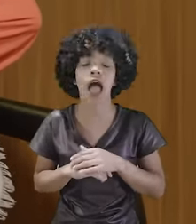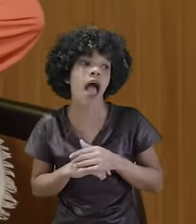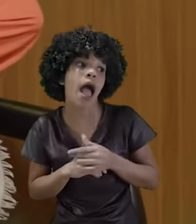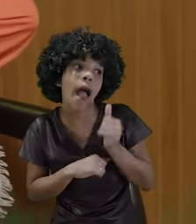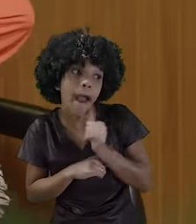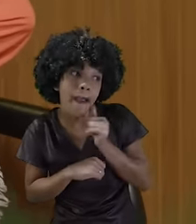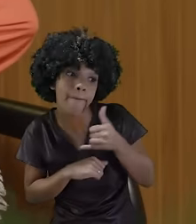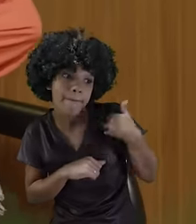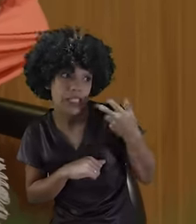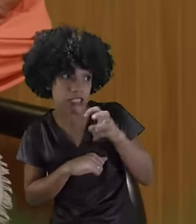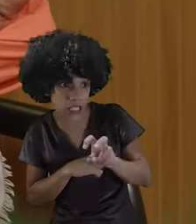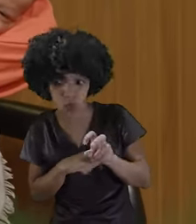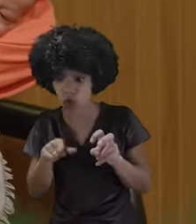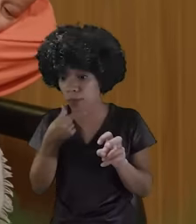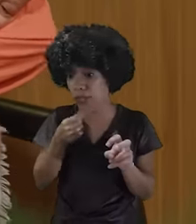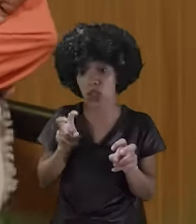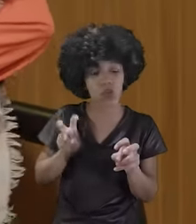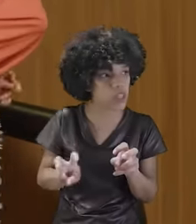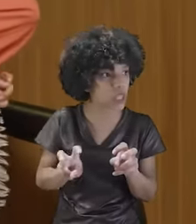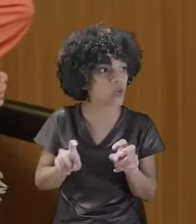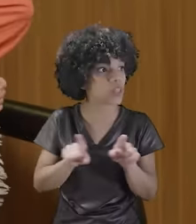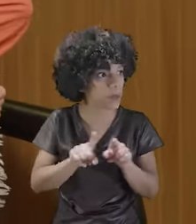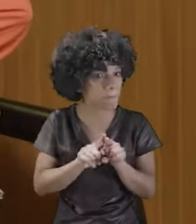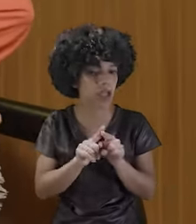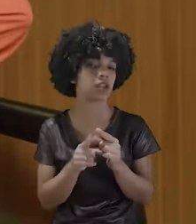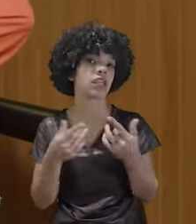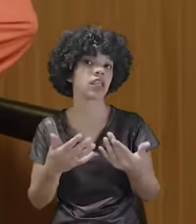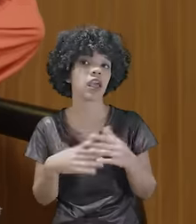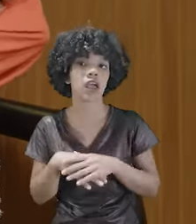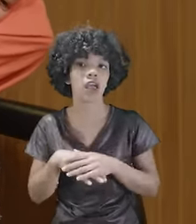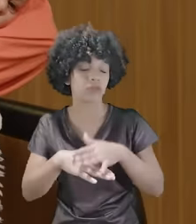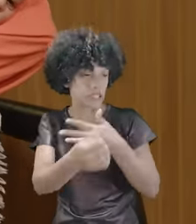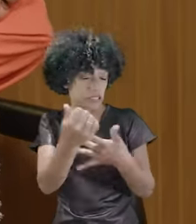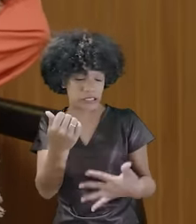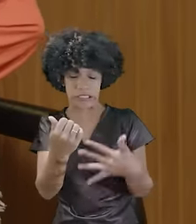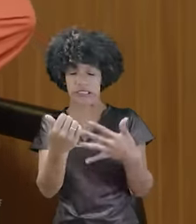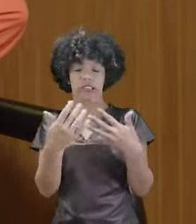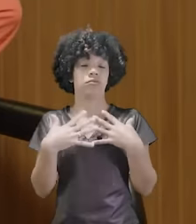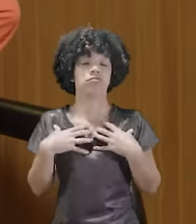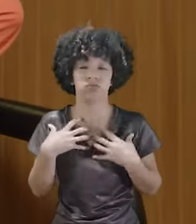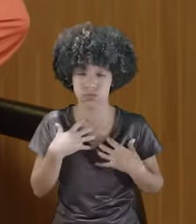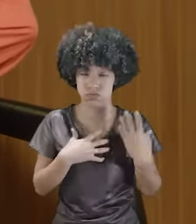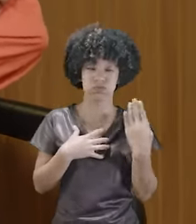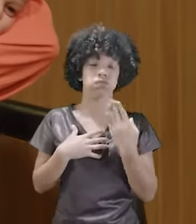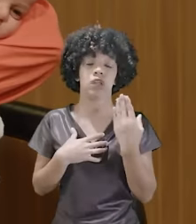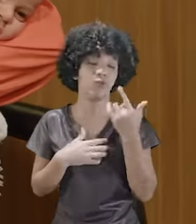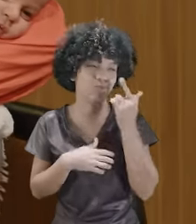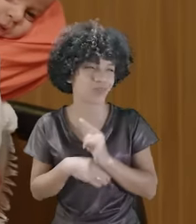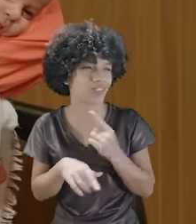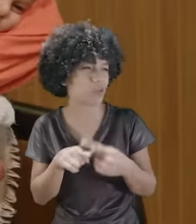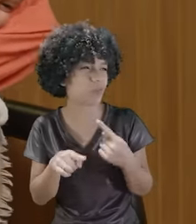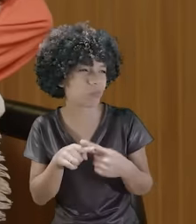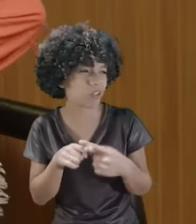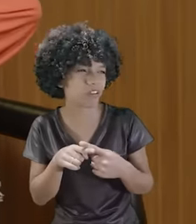cinco anos aí eu peguei ele coloquei no carro não agora eu vejo o sangue e O desmaio não consigo ver porque